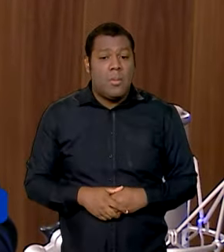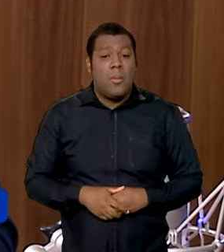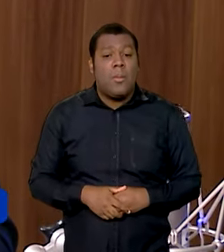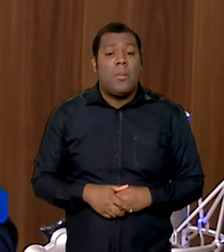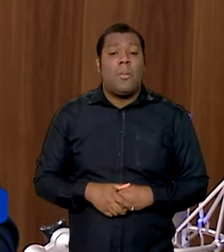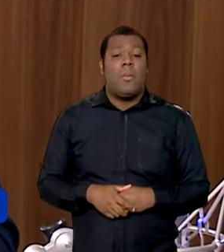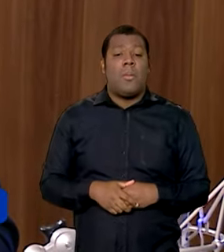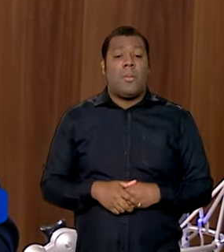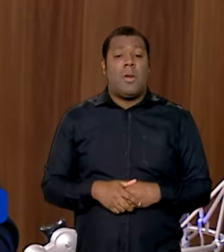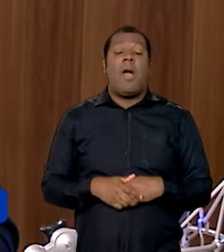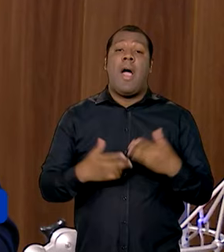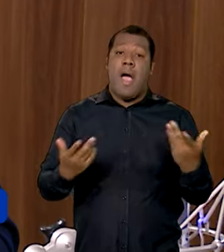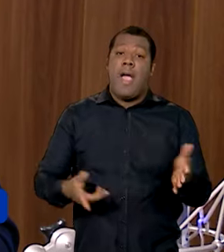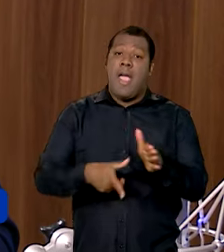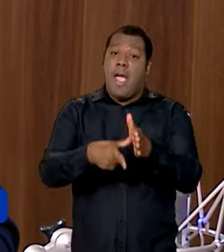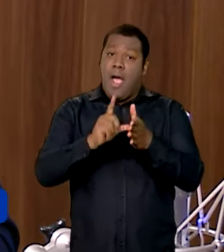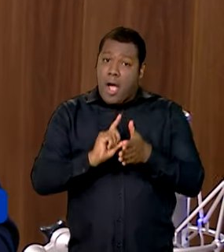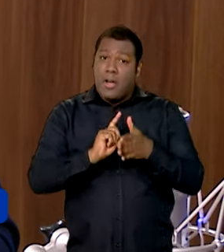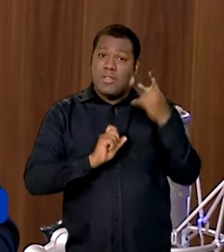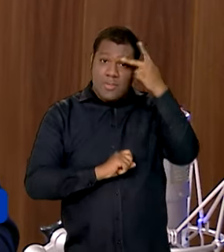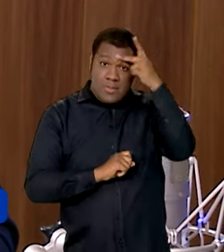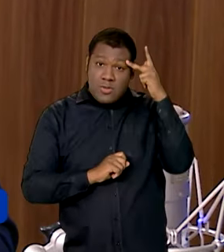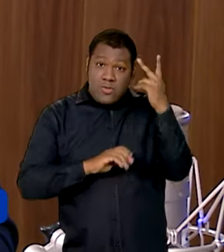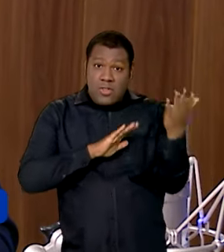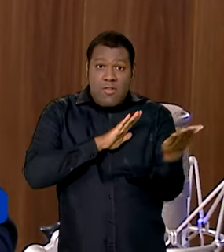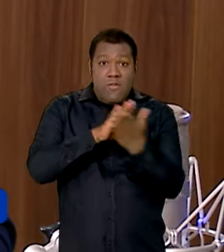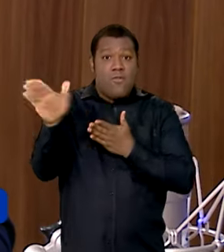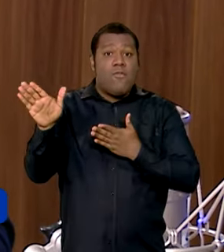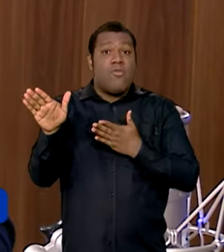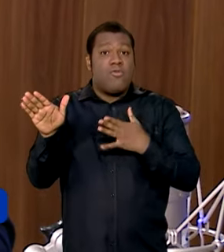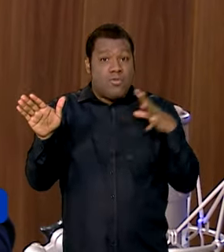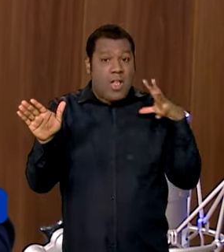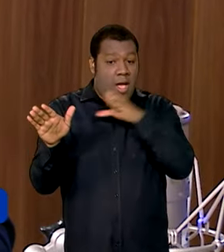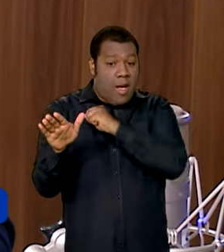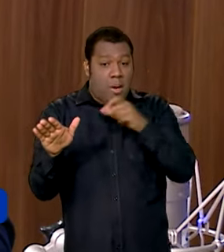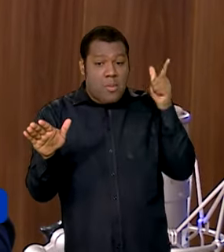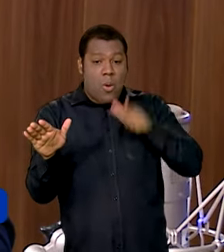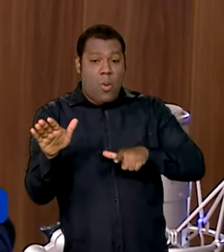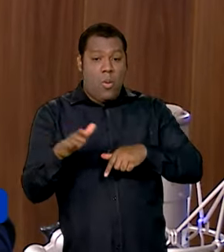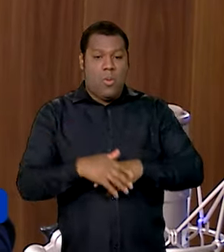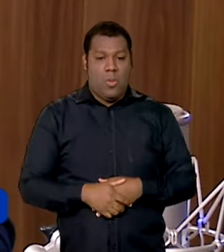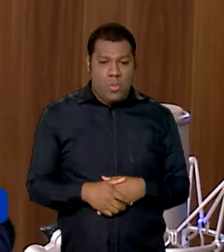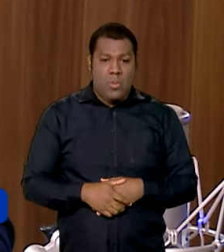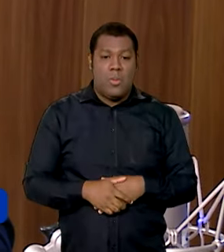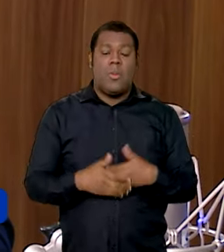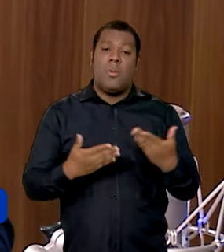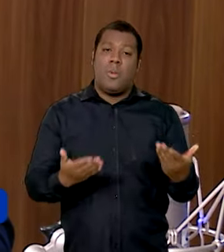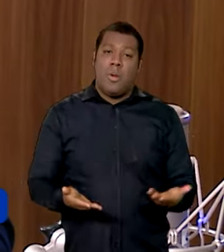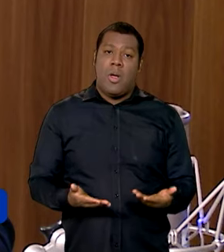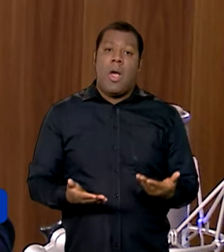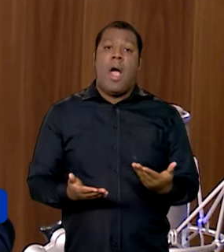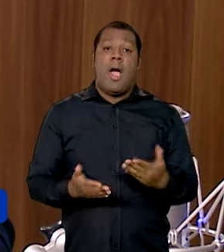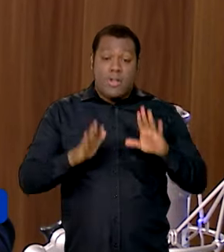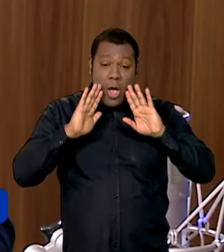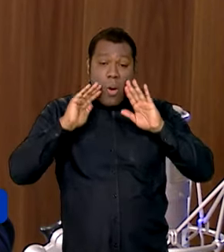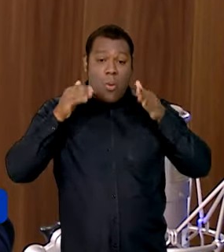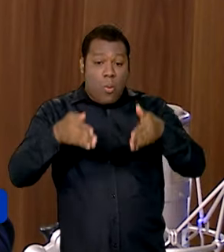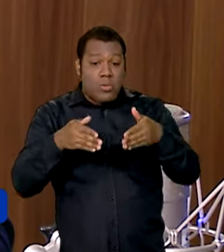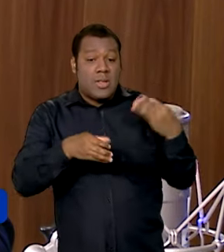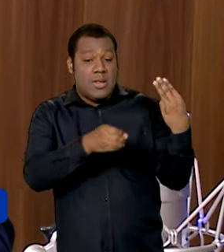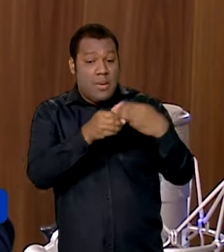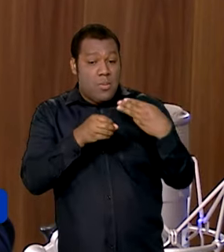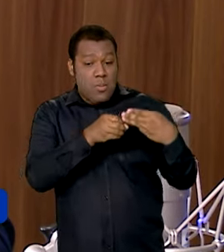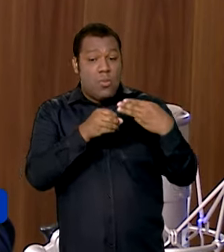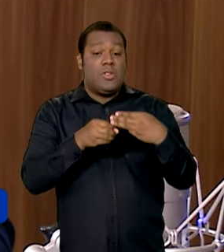dá condições de uma preparação infinitamente maior nós vamos começar né Por municípios que já viveram mais